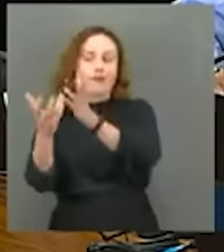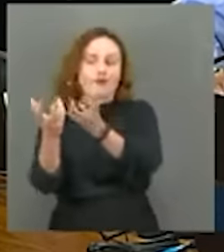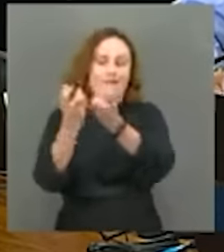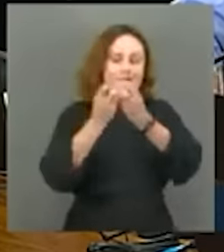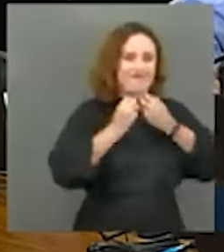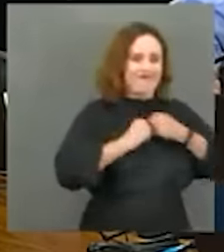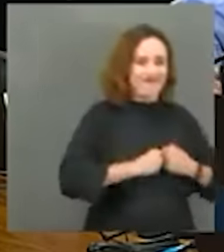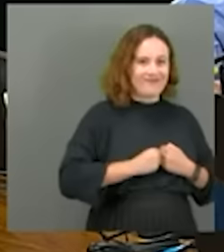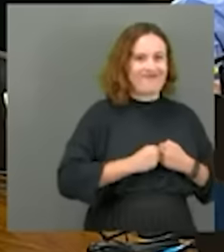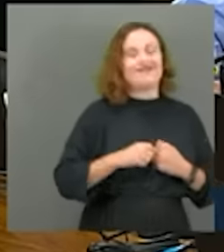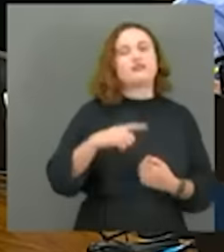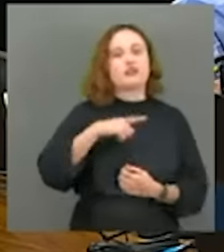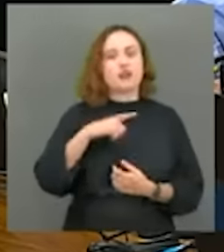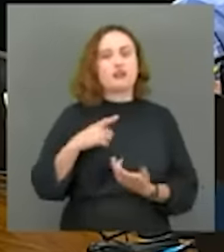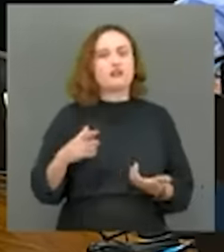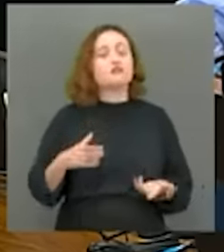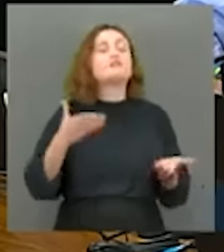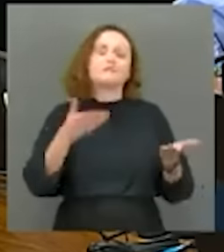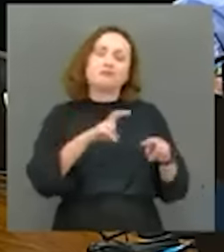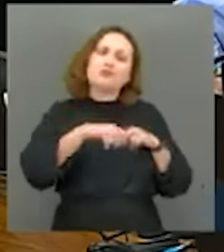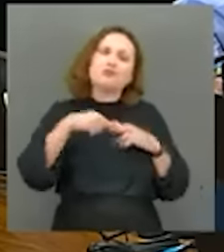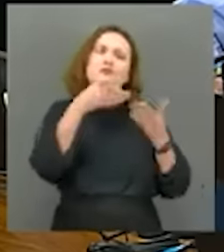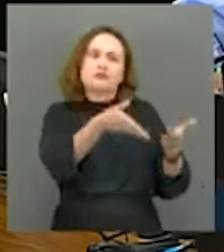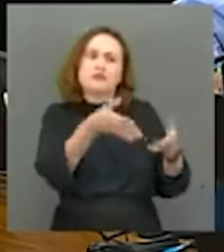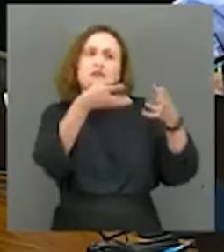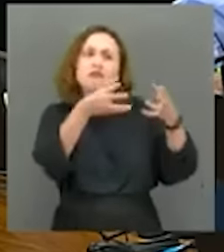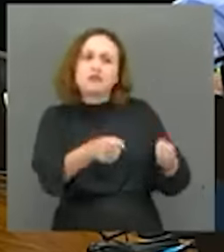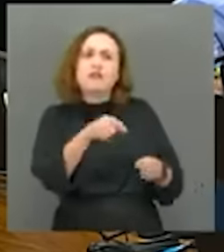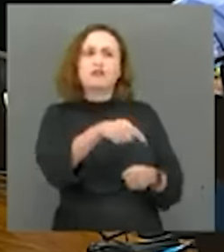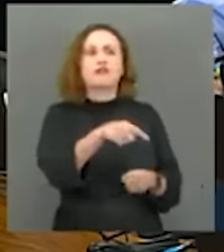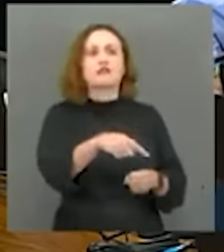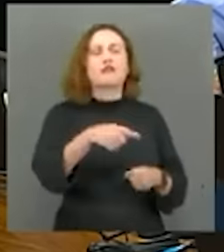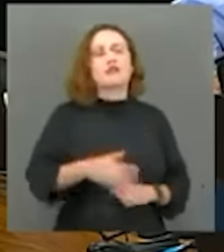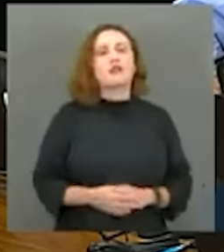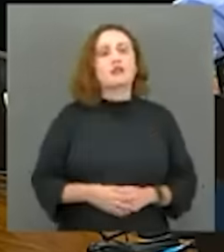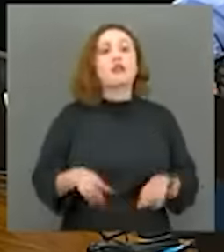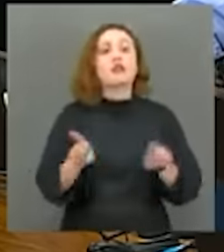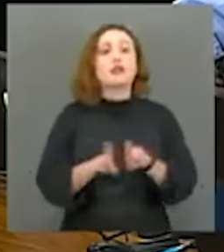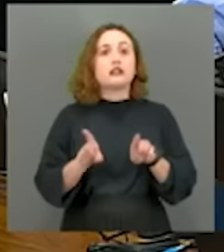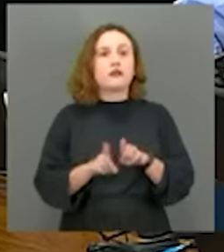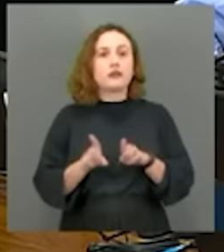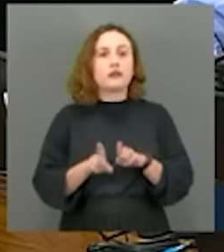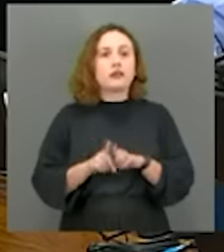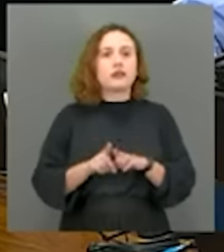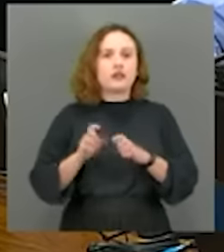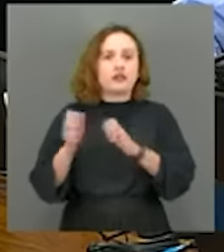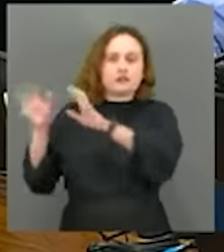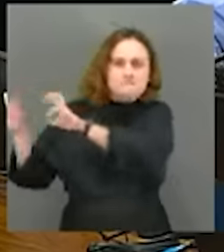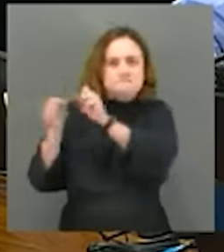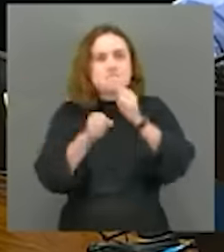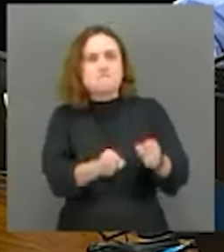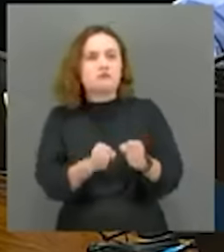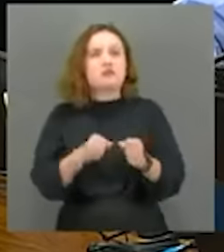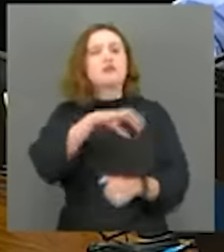Câmara e foi acolhido aqui por vossa excelência a questão também eh do tráfico de animais a questão também dos